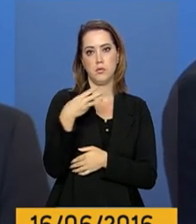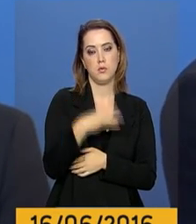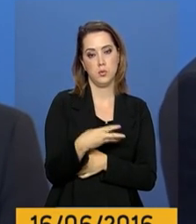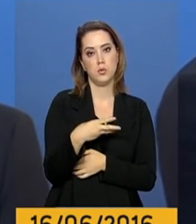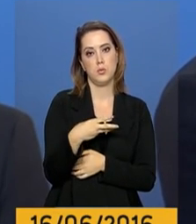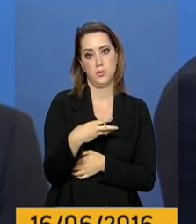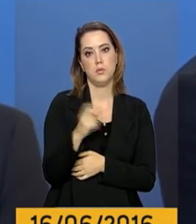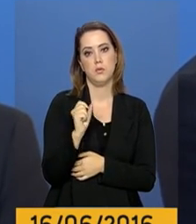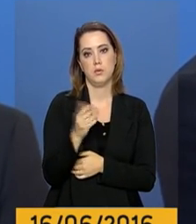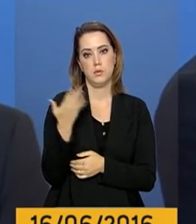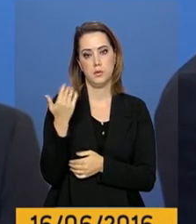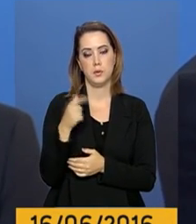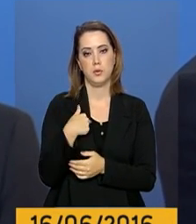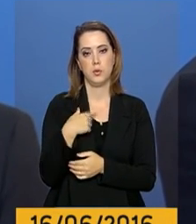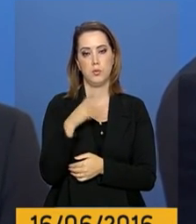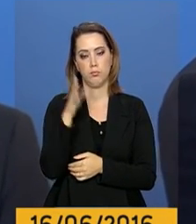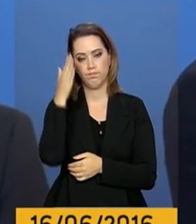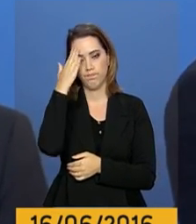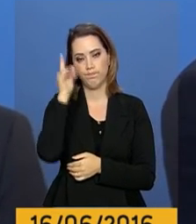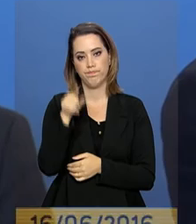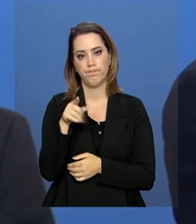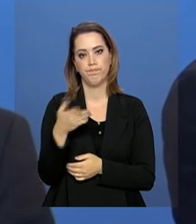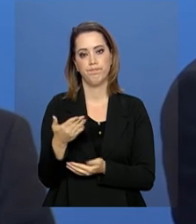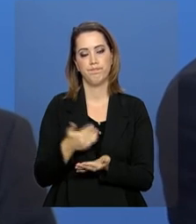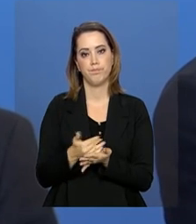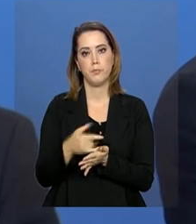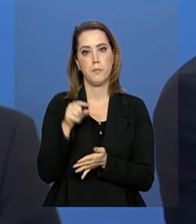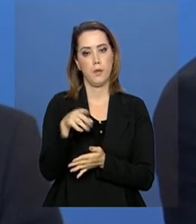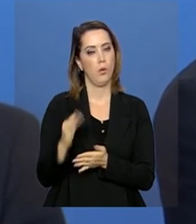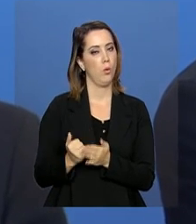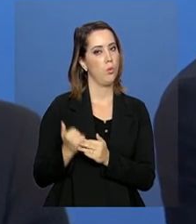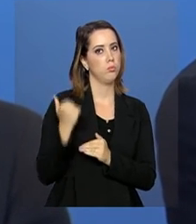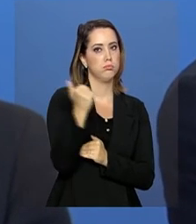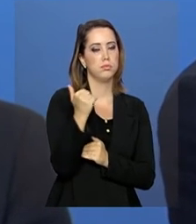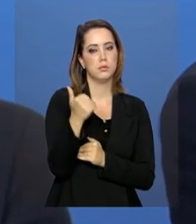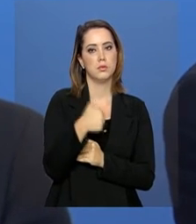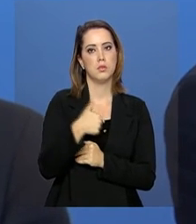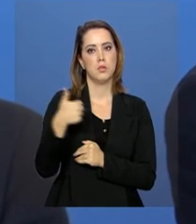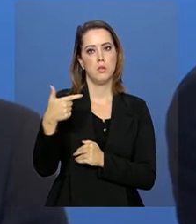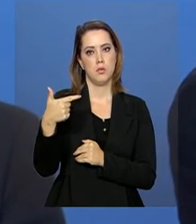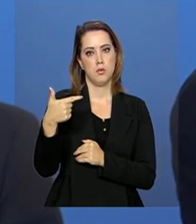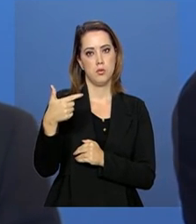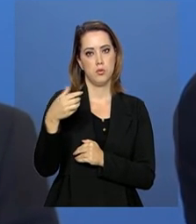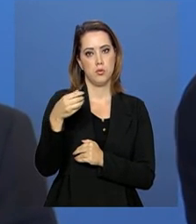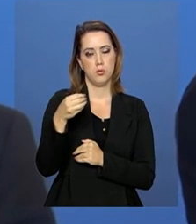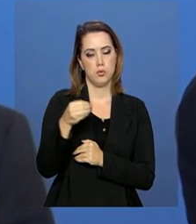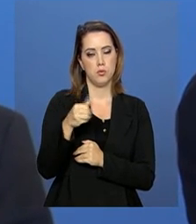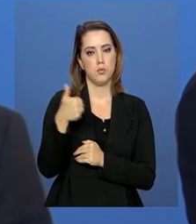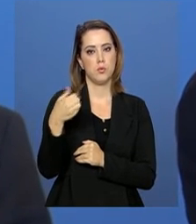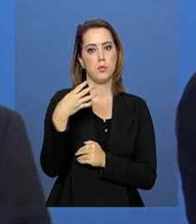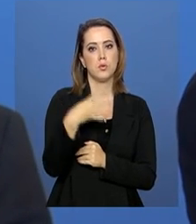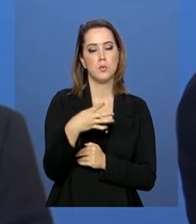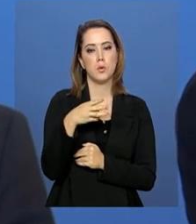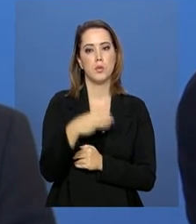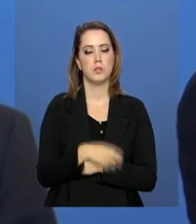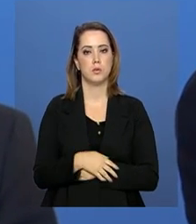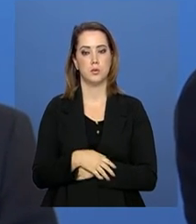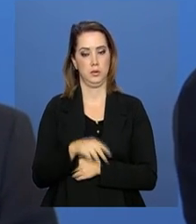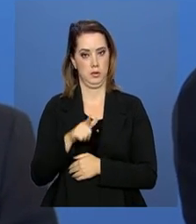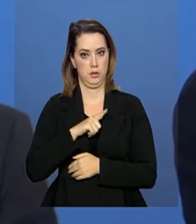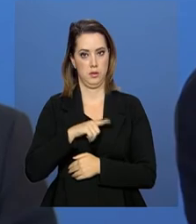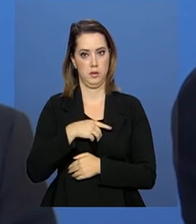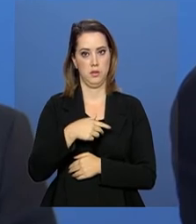tenho mais recente. O grande pico ocorreu em 2014, 732